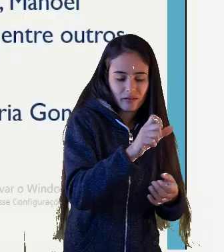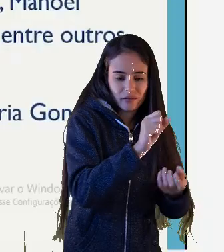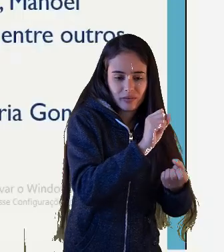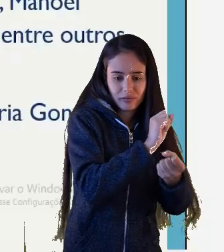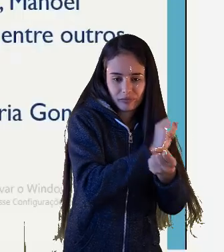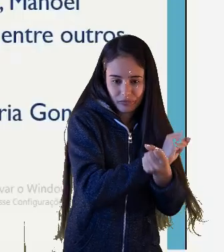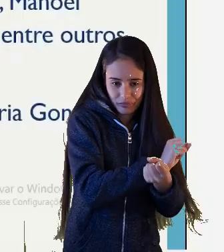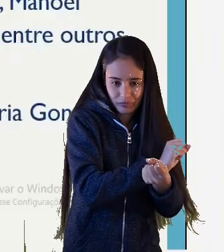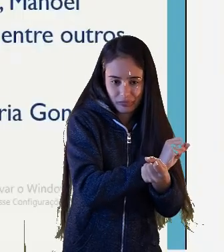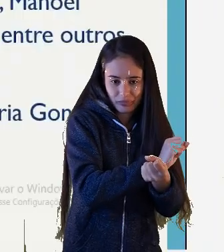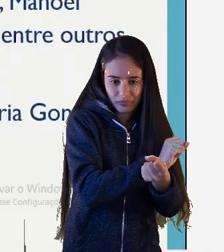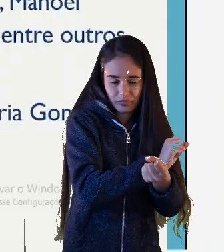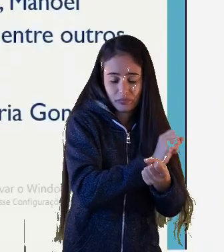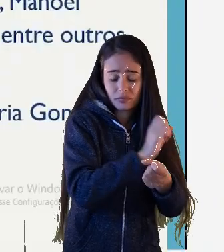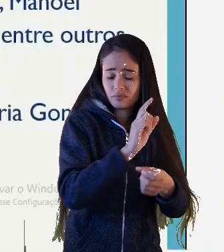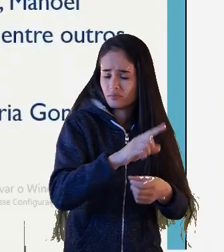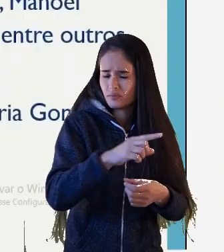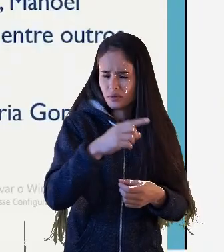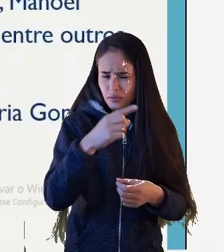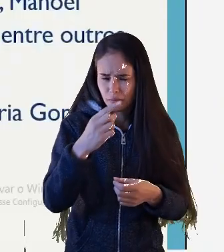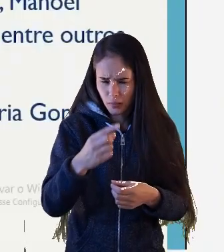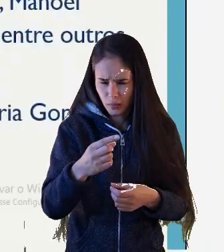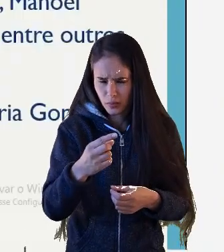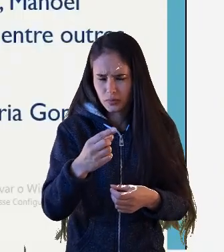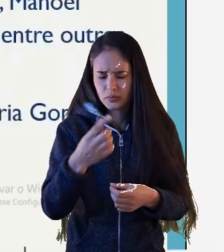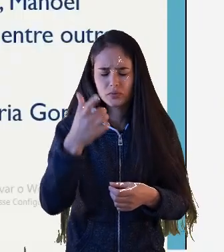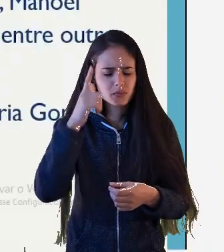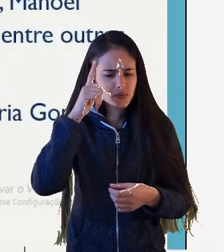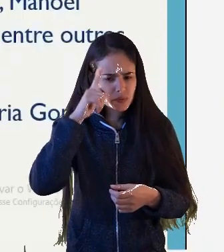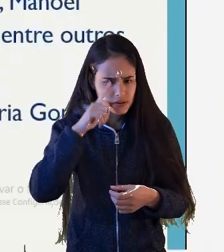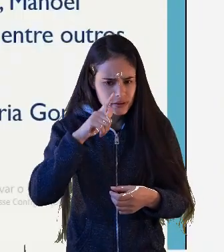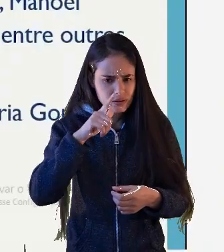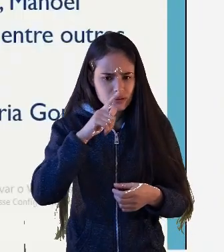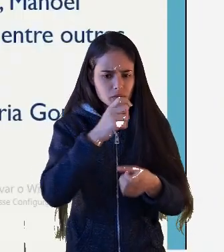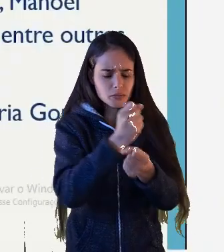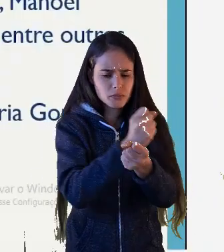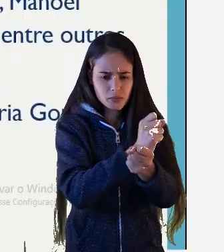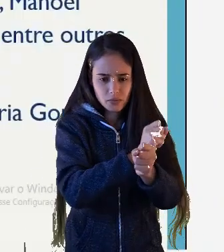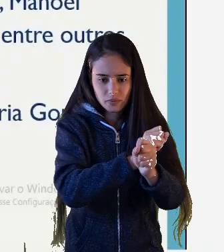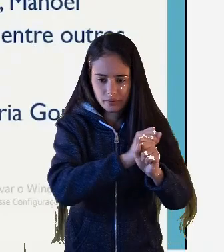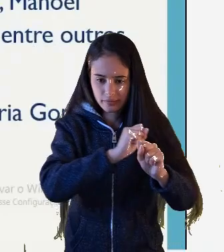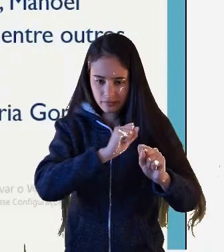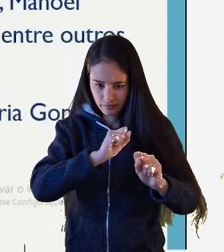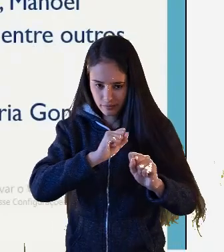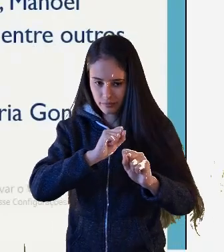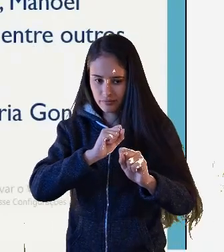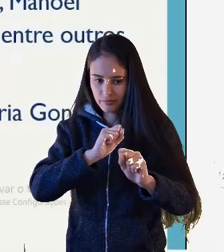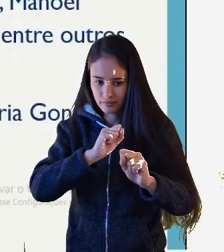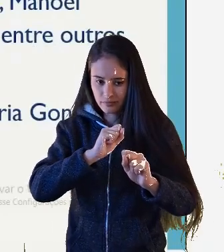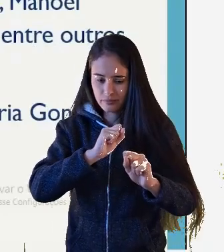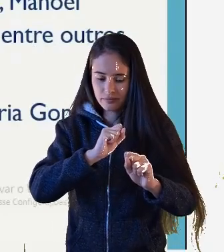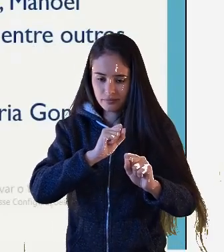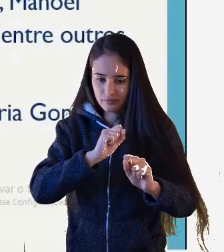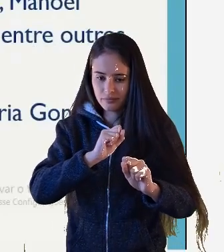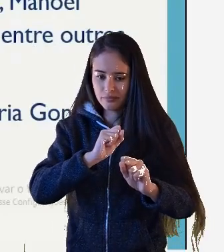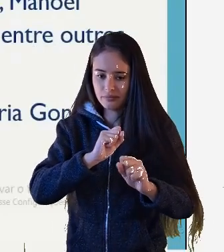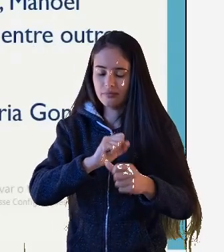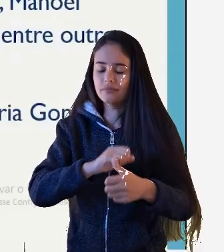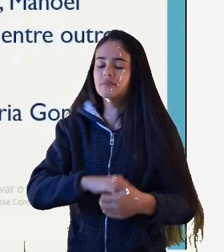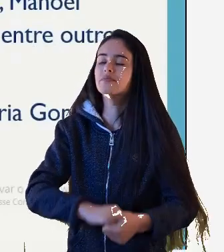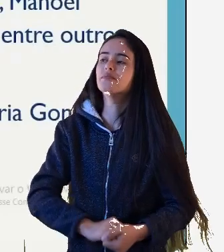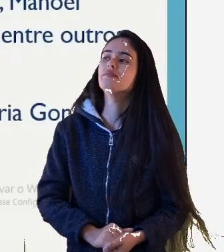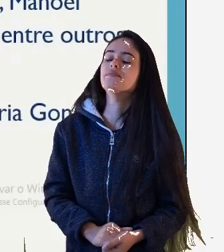mais, que ele era pequeno quando ele foi vendido pelo pai, ele separou dela, e ele sempre falava dela nos poemas dele, né? Luiz Gama é uma ótima